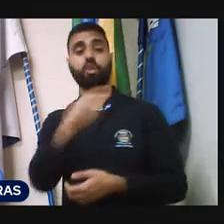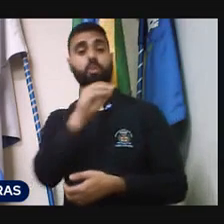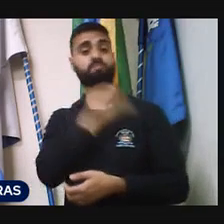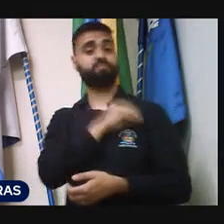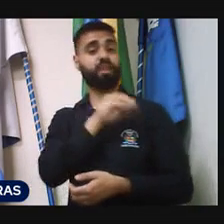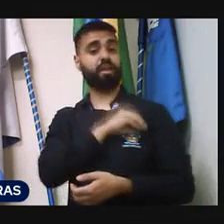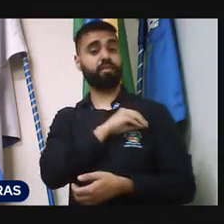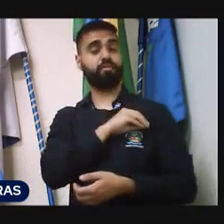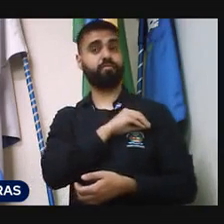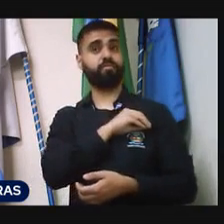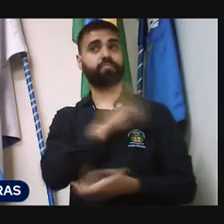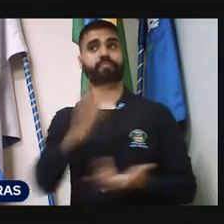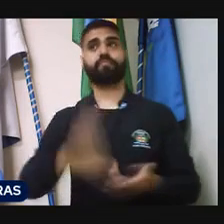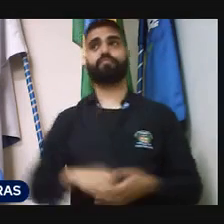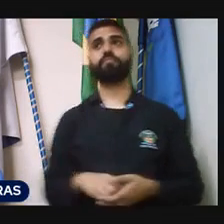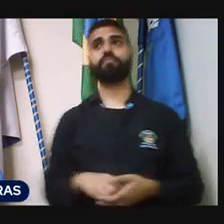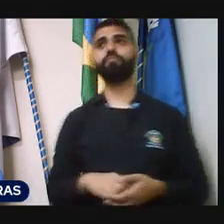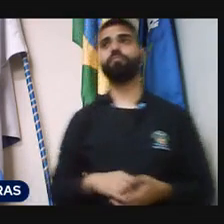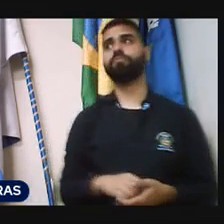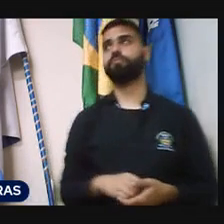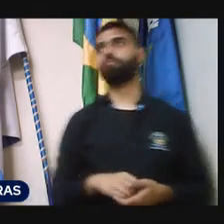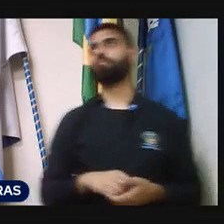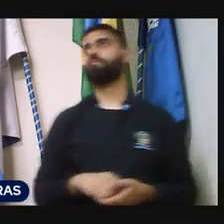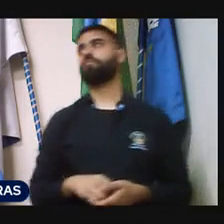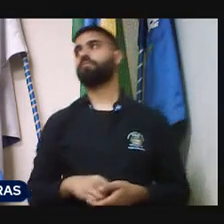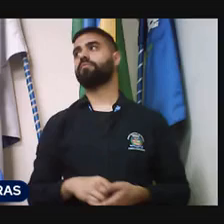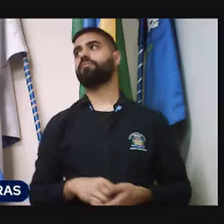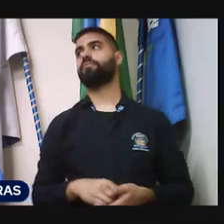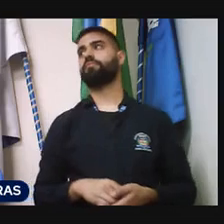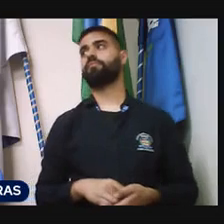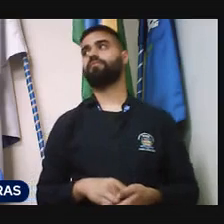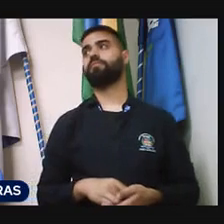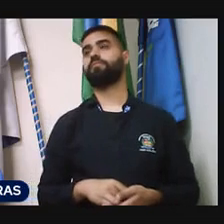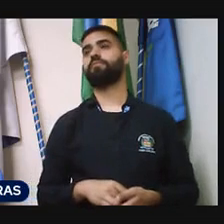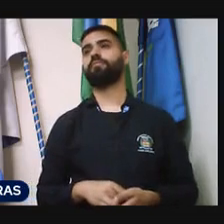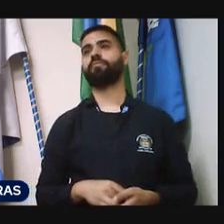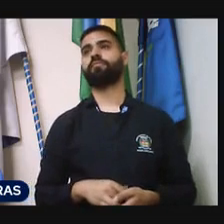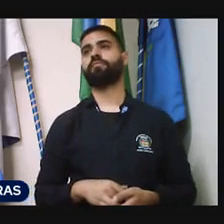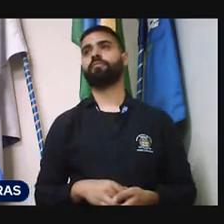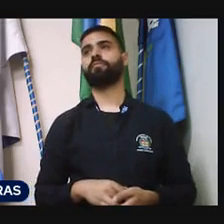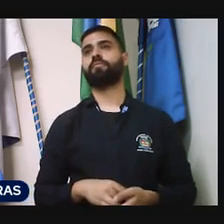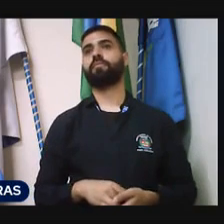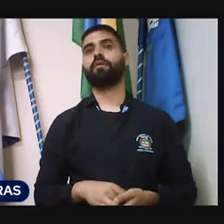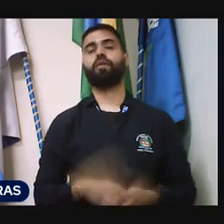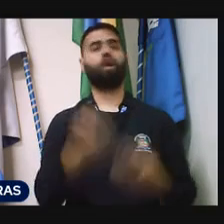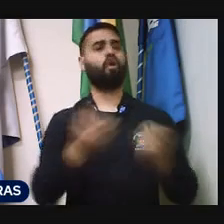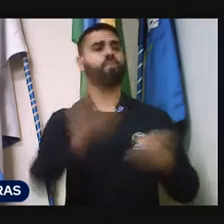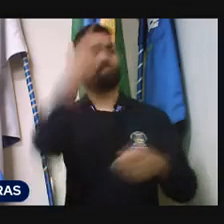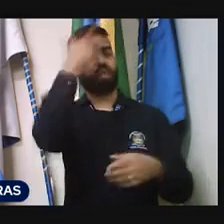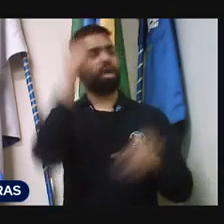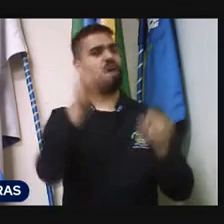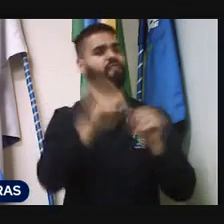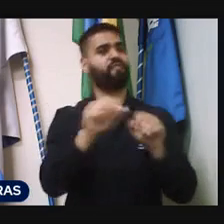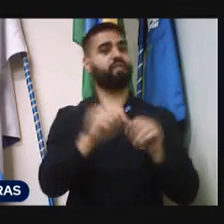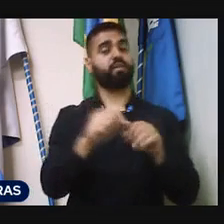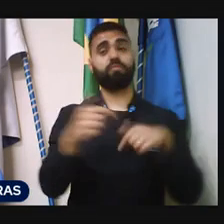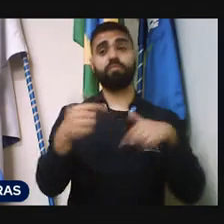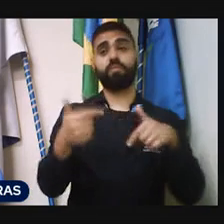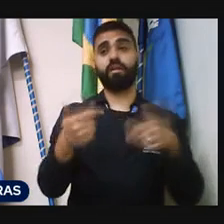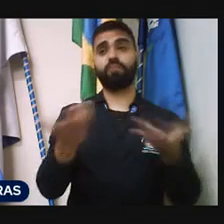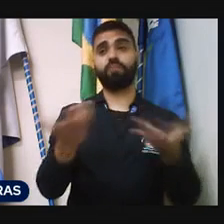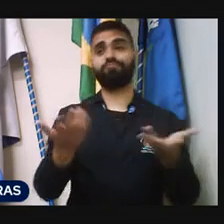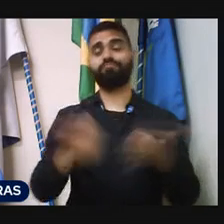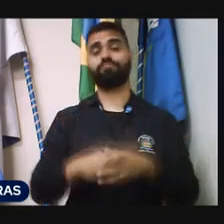chegar vai falar o quê se dá conta de luz para conta de comércio para conta do mercado para conta da